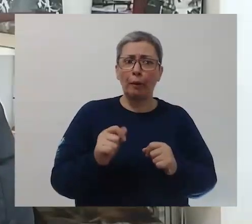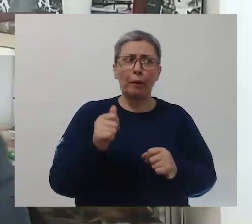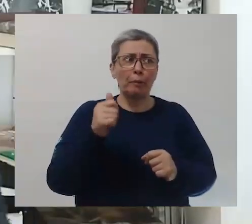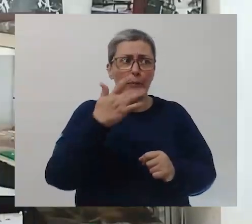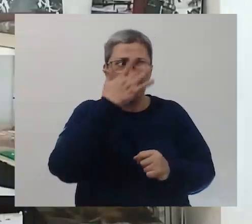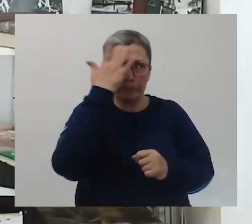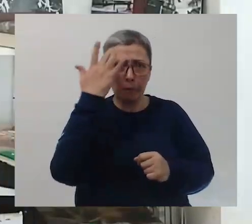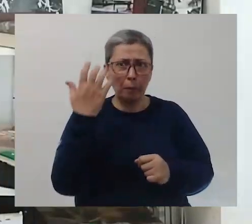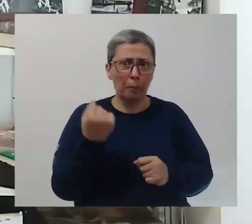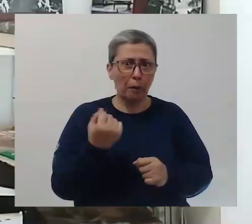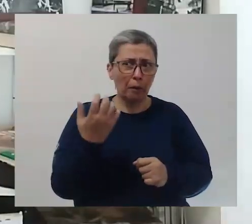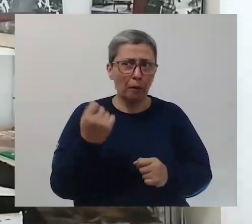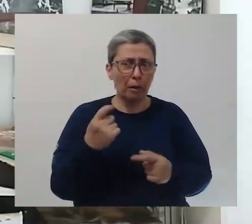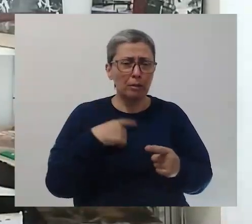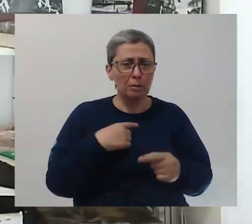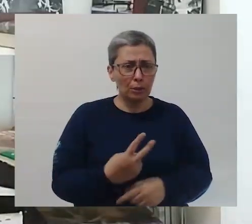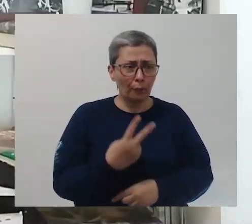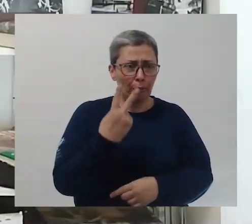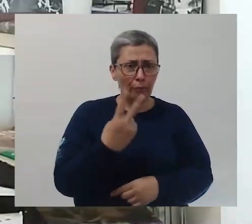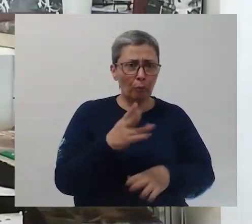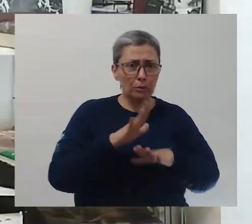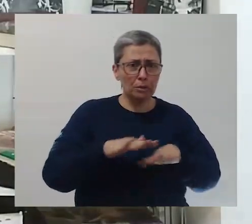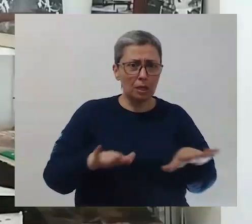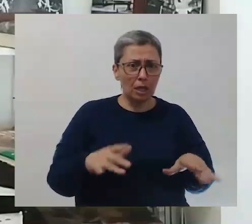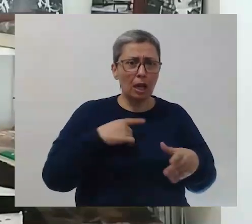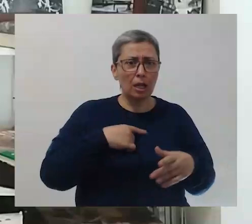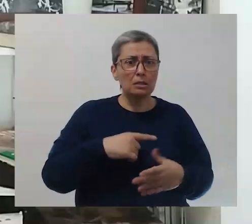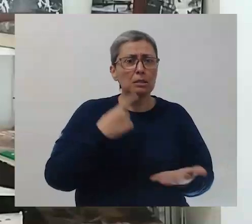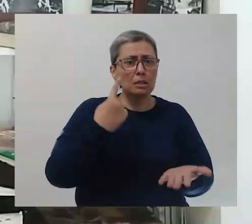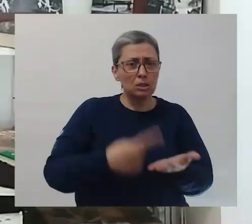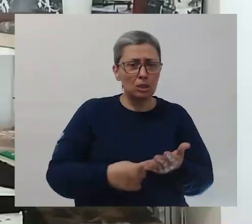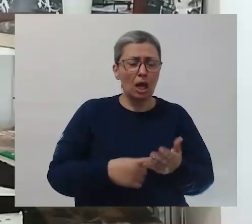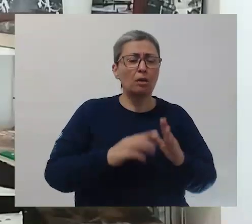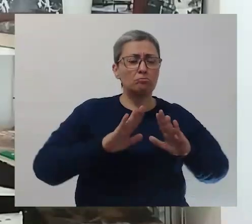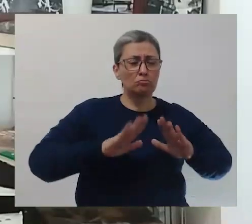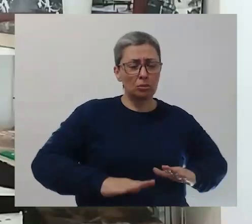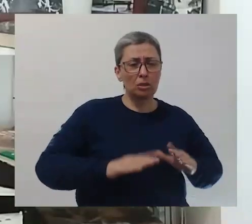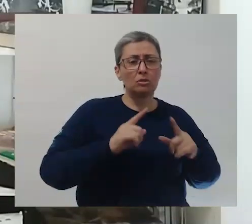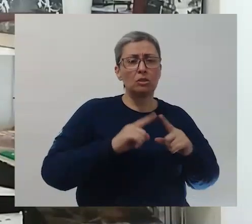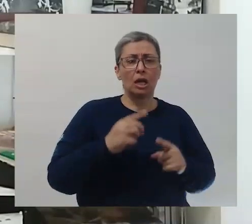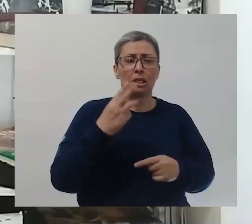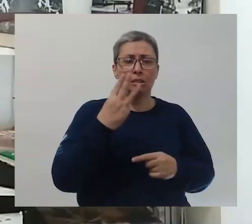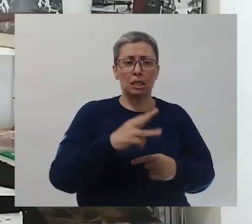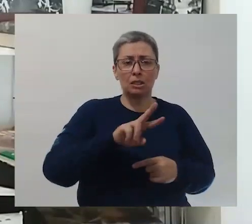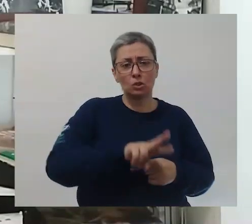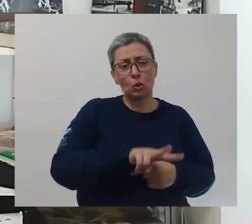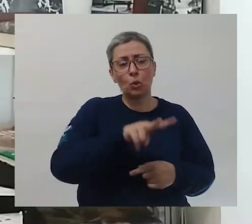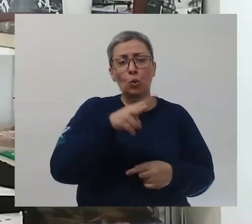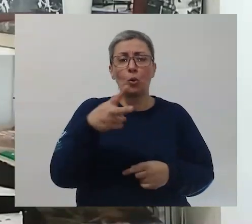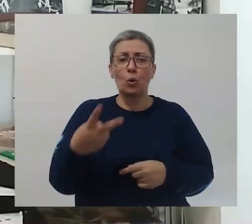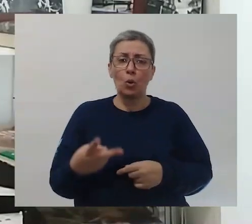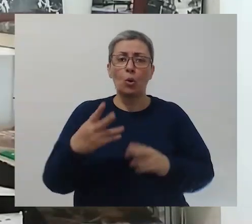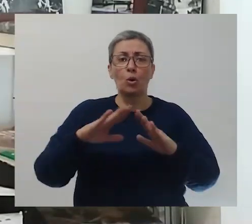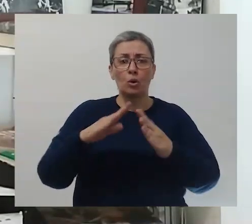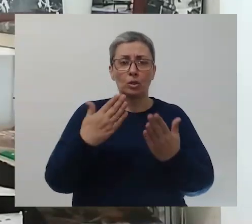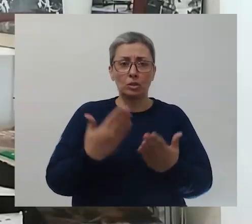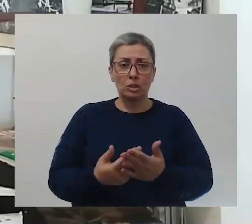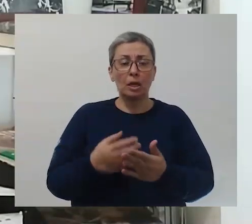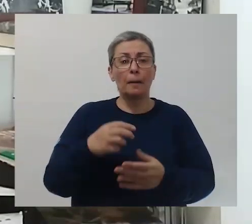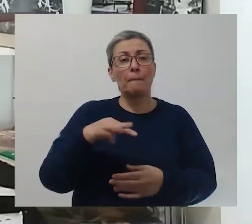branca. 2 crianças decidiram ficar na escola antiga, 3 foram transferidos para a